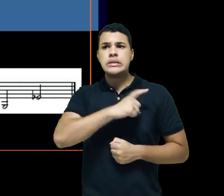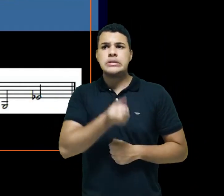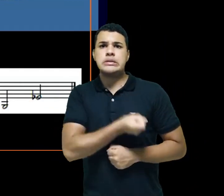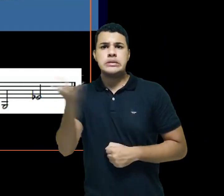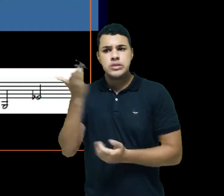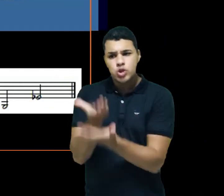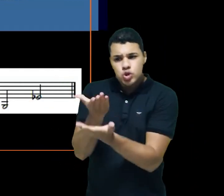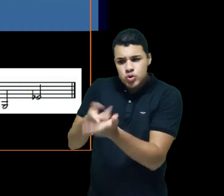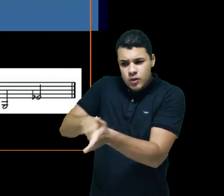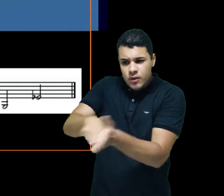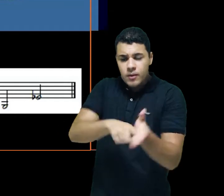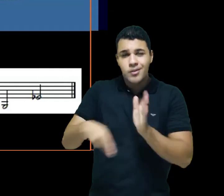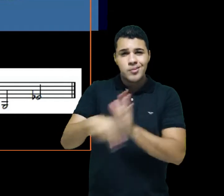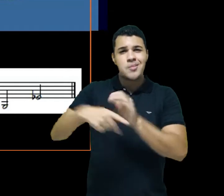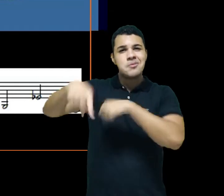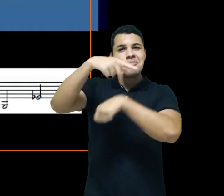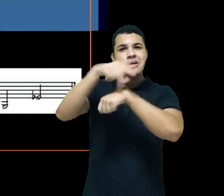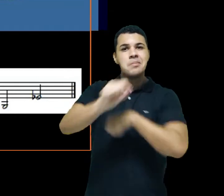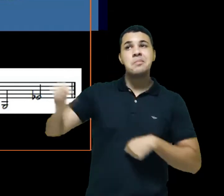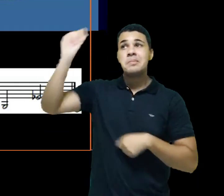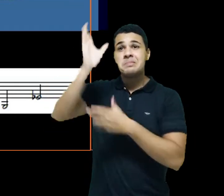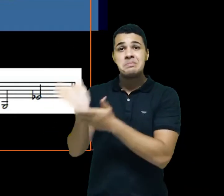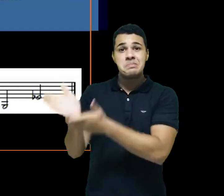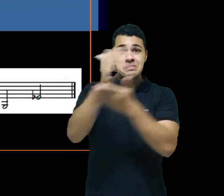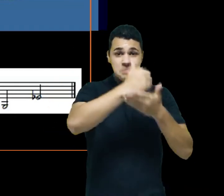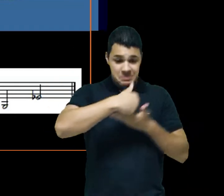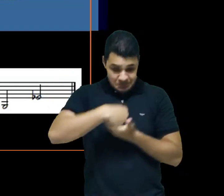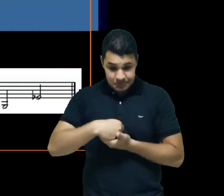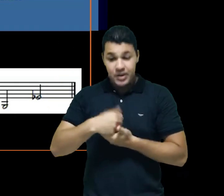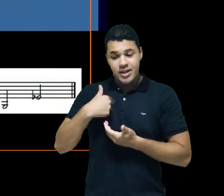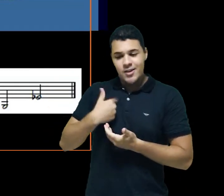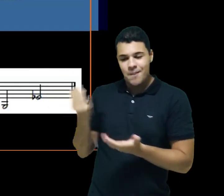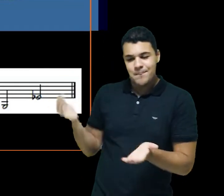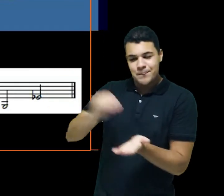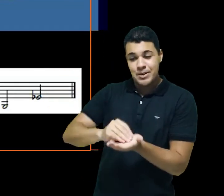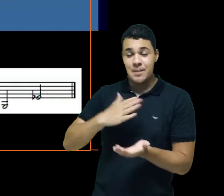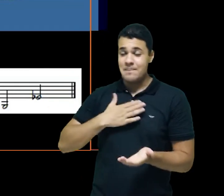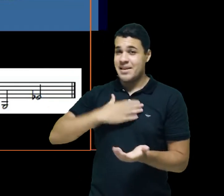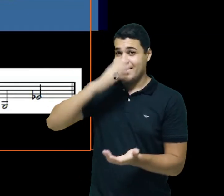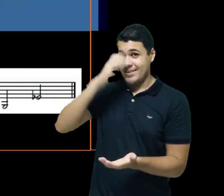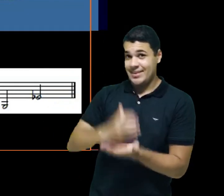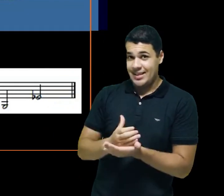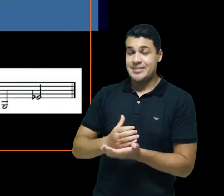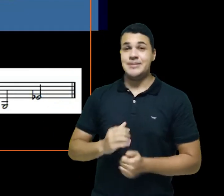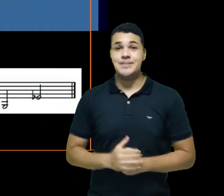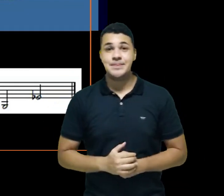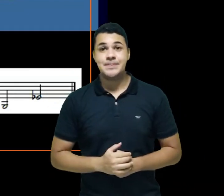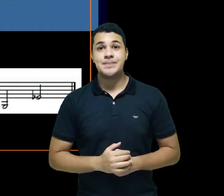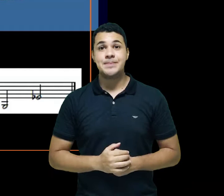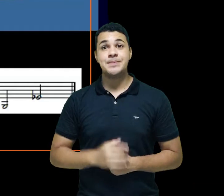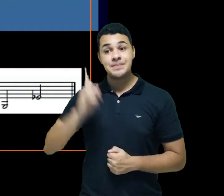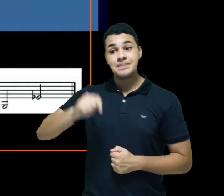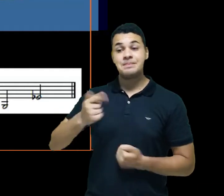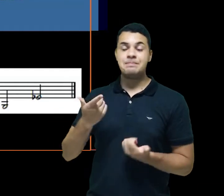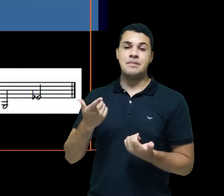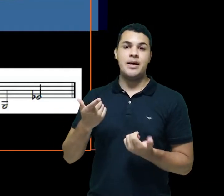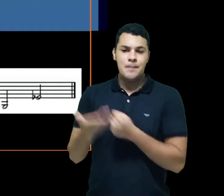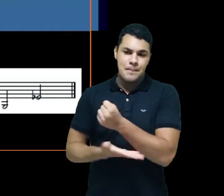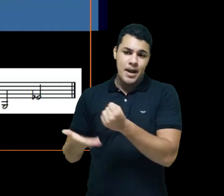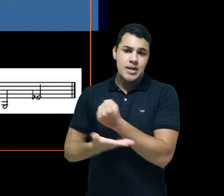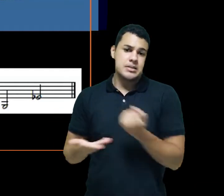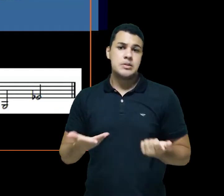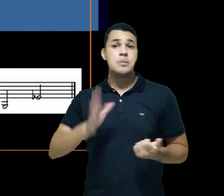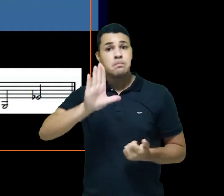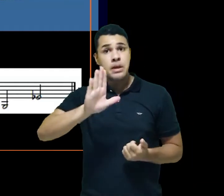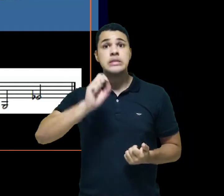diversos países e é uma compilação de vários deles que estão na minha tese. Vou falar um parâmetro básico, mas não quer